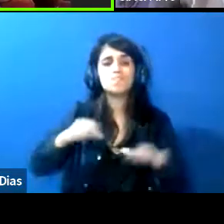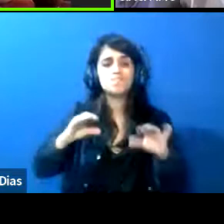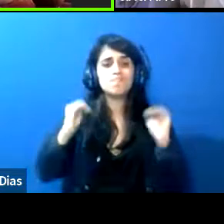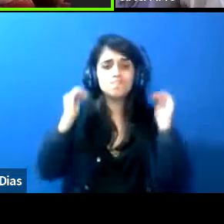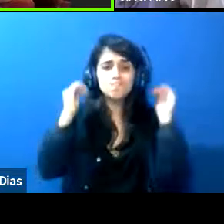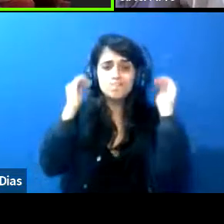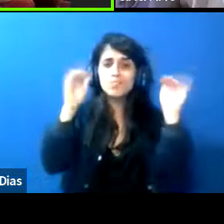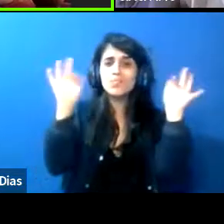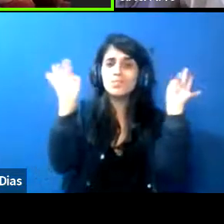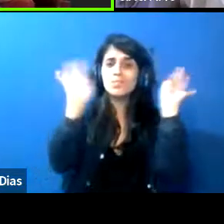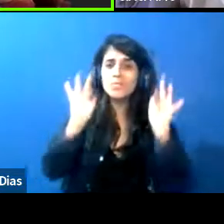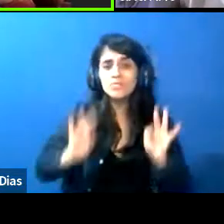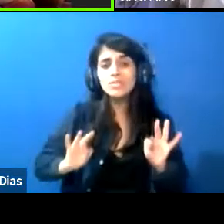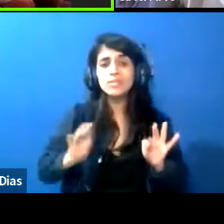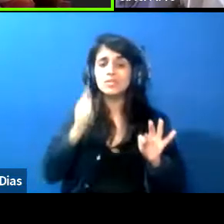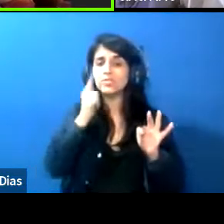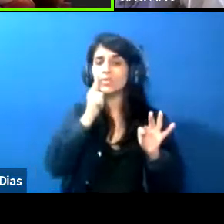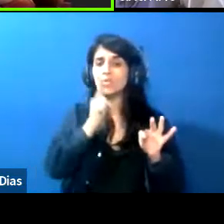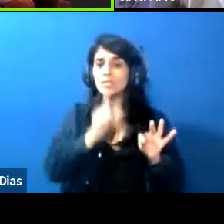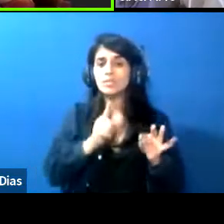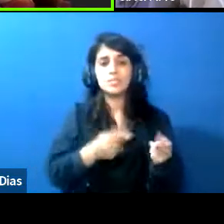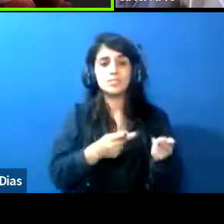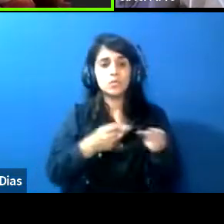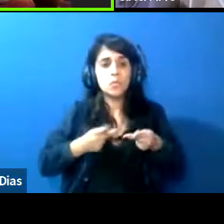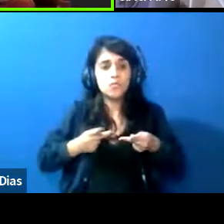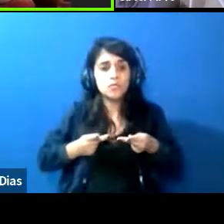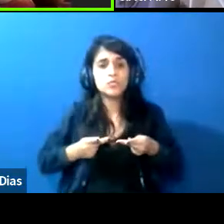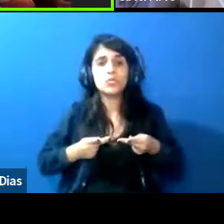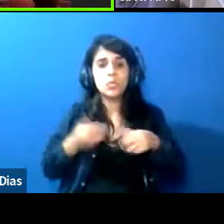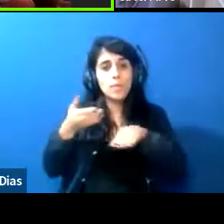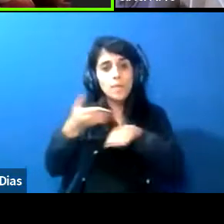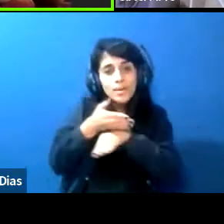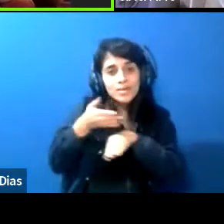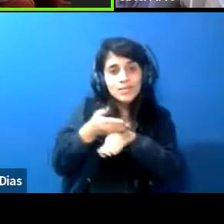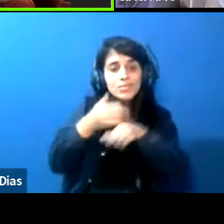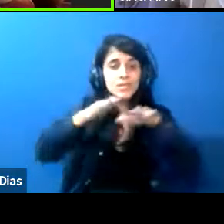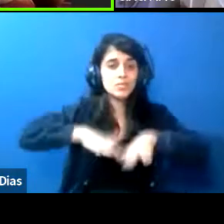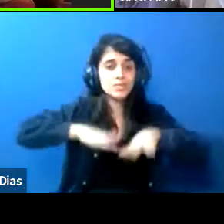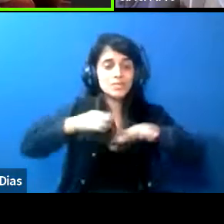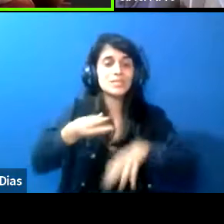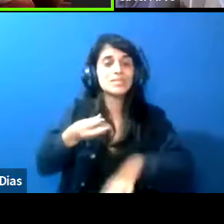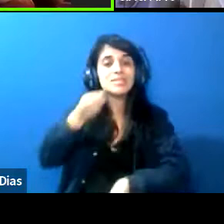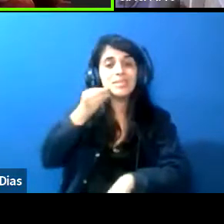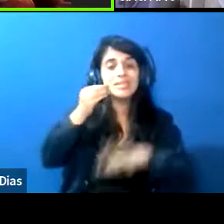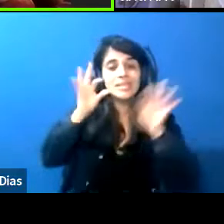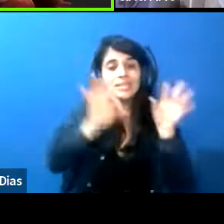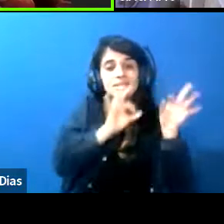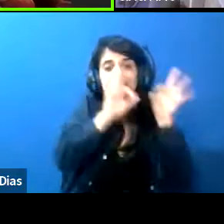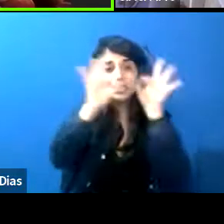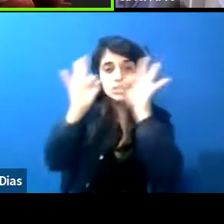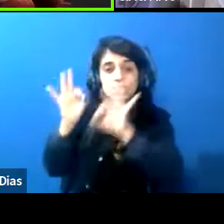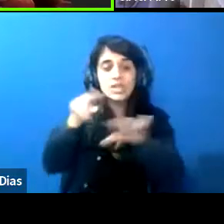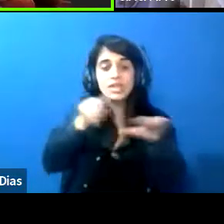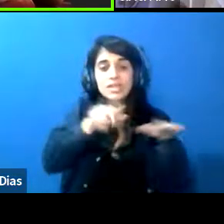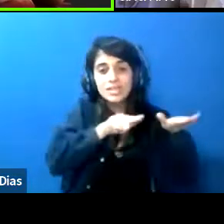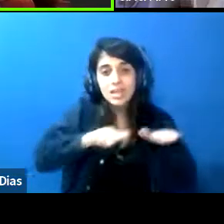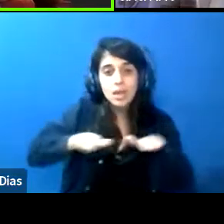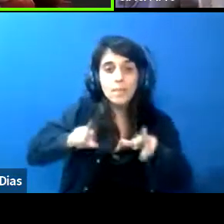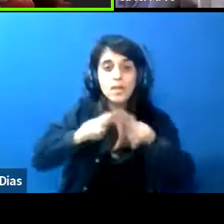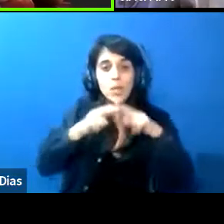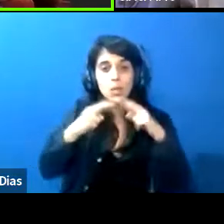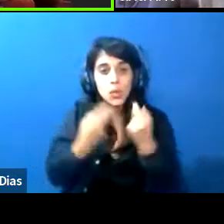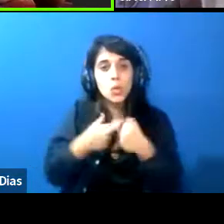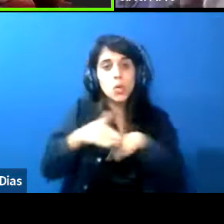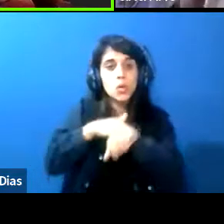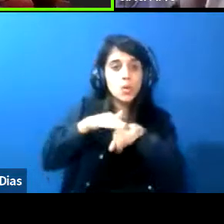esse espaço nos dado enquanto movimento. Tentei acompanhar durante toda a semana assim, as rodas de conversa que